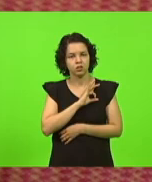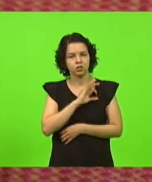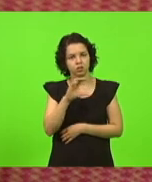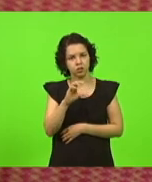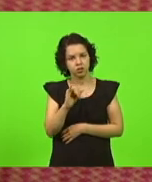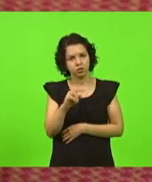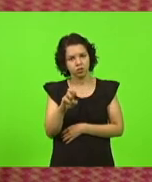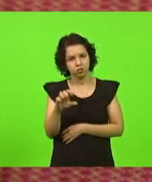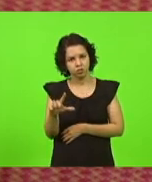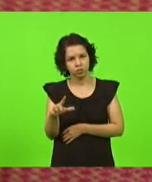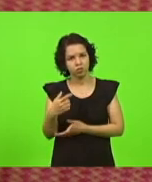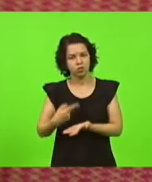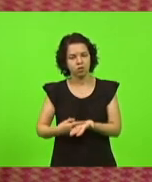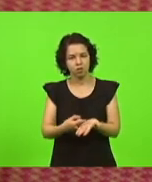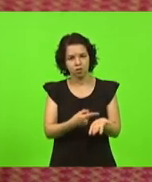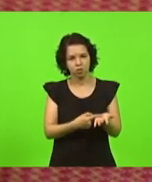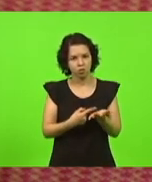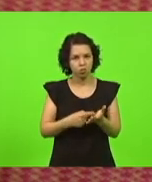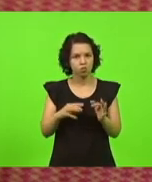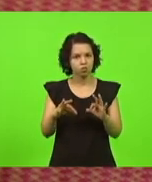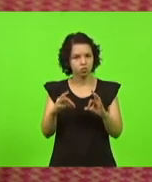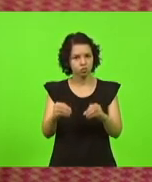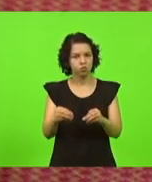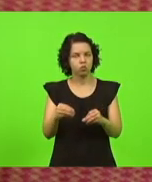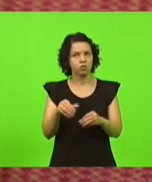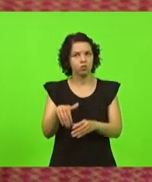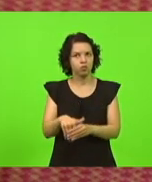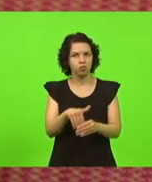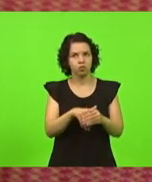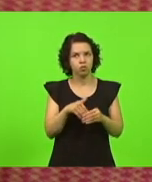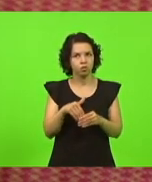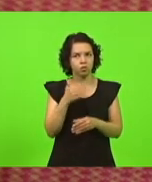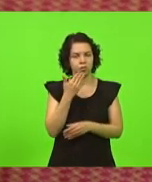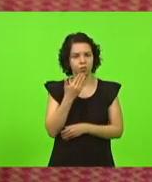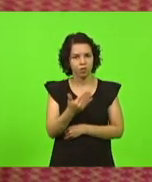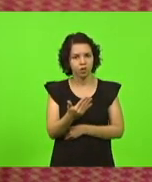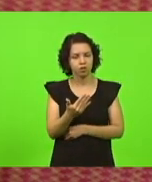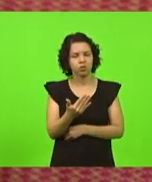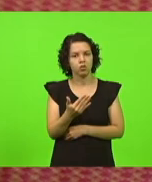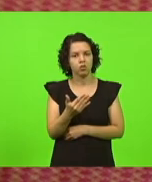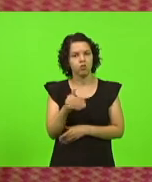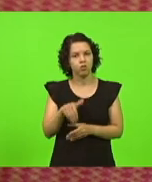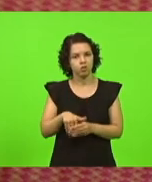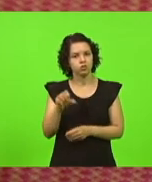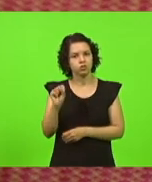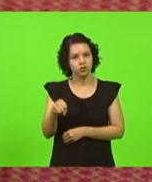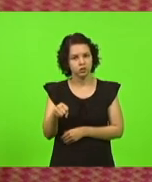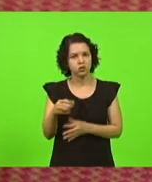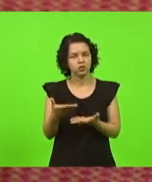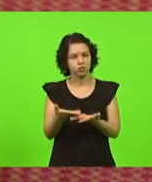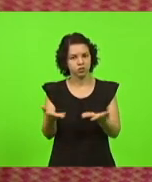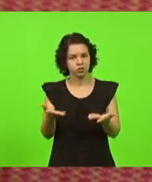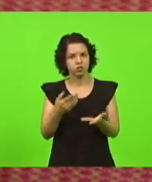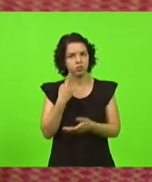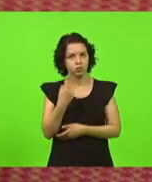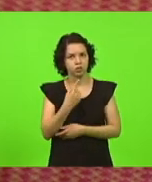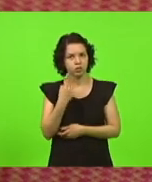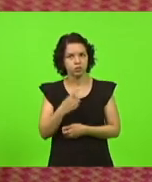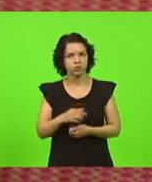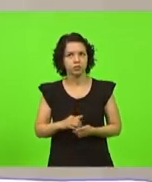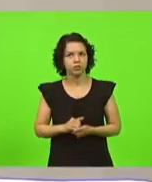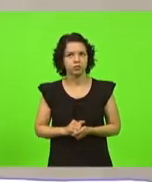acordo de todos pela votação. Peço o voto, sim, de todos os colegas deputados.